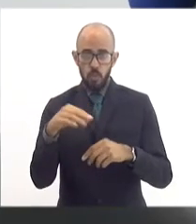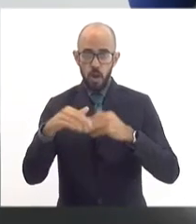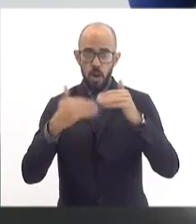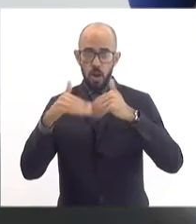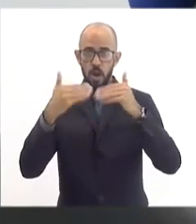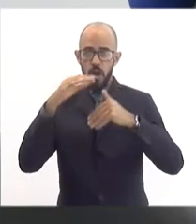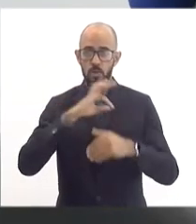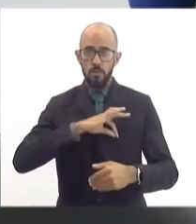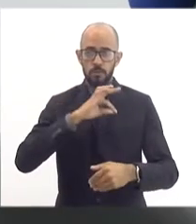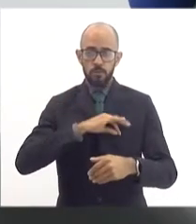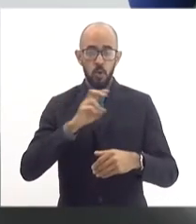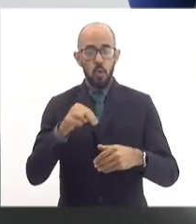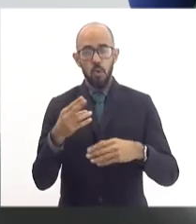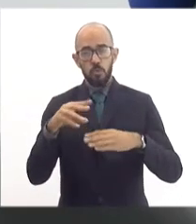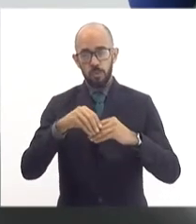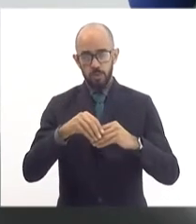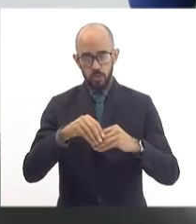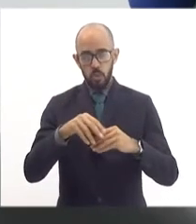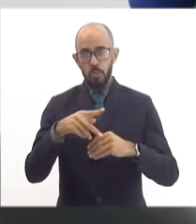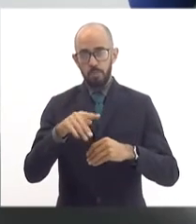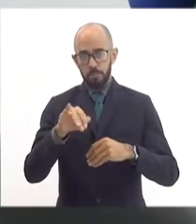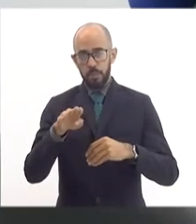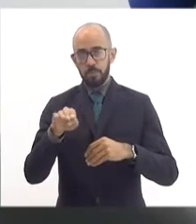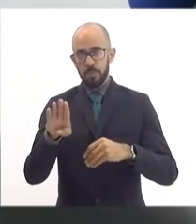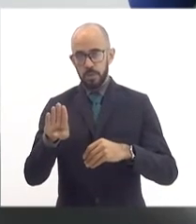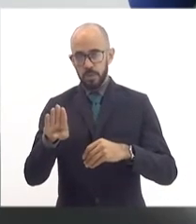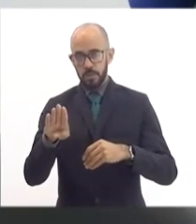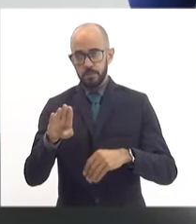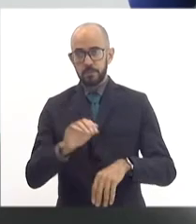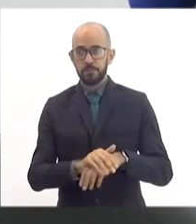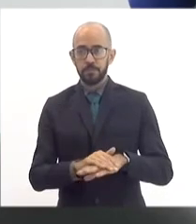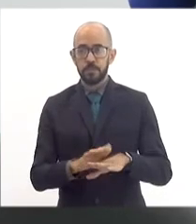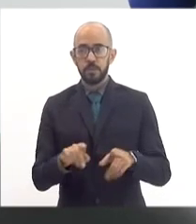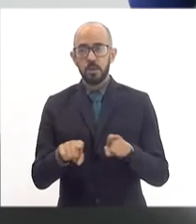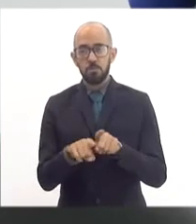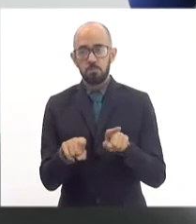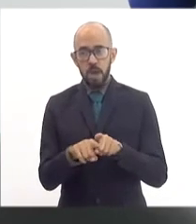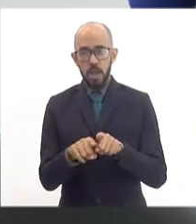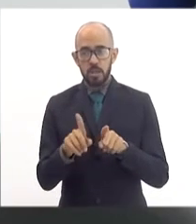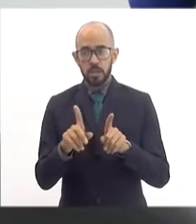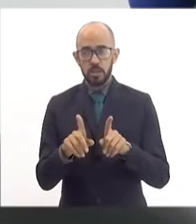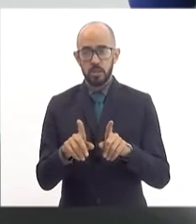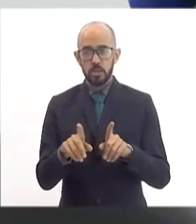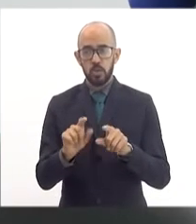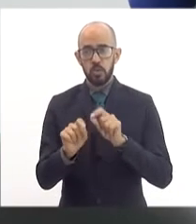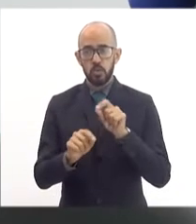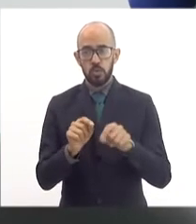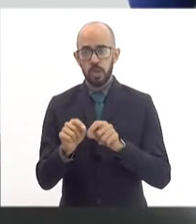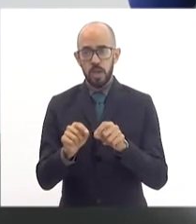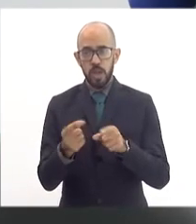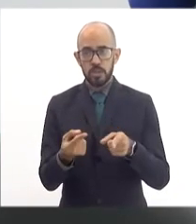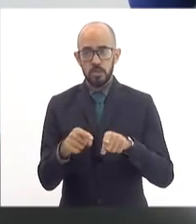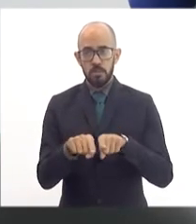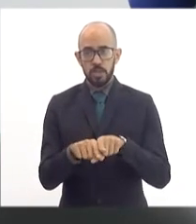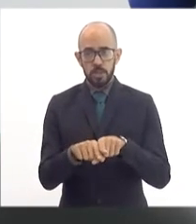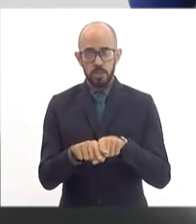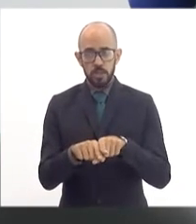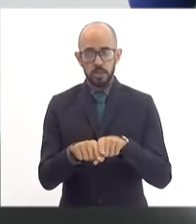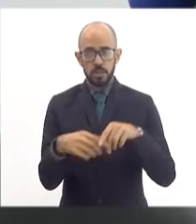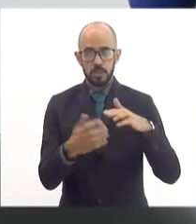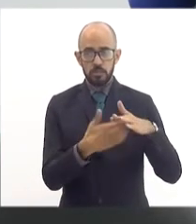PIB. E, ao mesmo tempo, tem uma nova abertura de parceria entre próprios entes